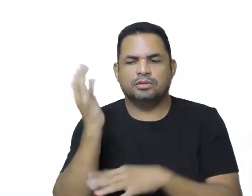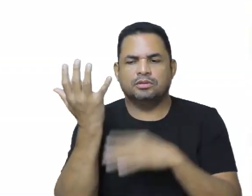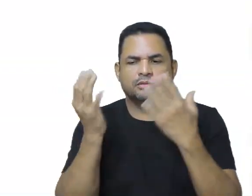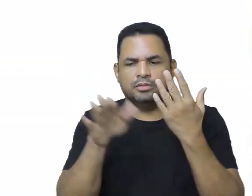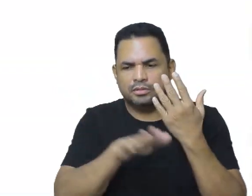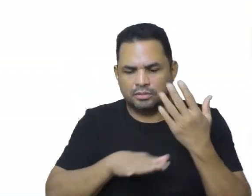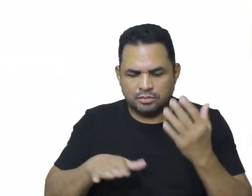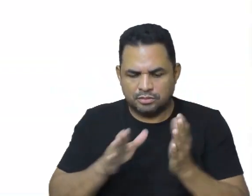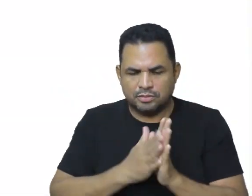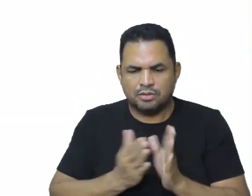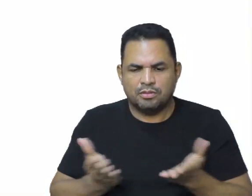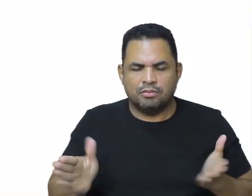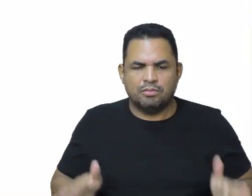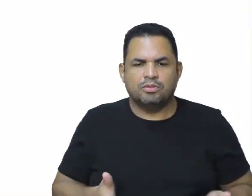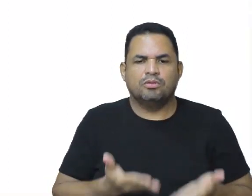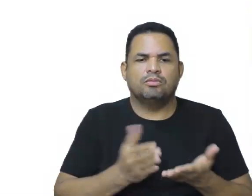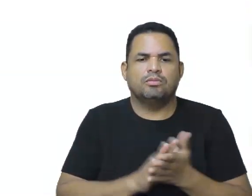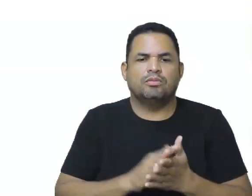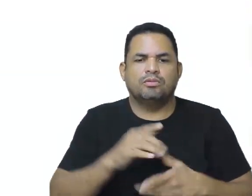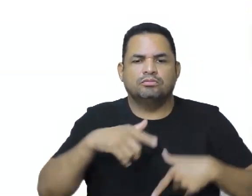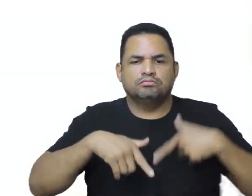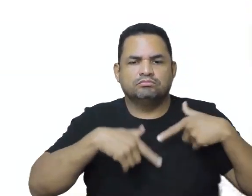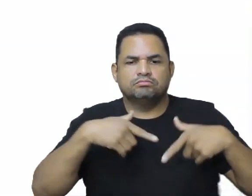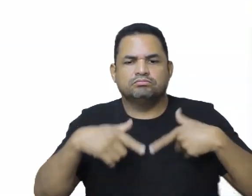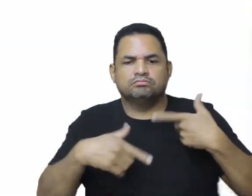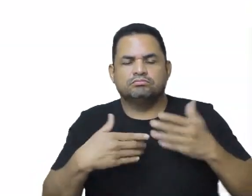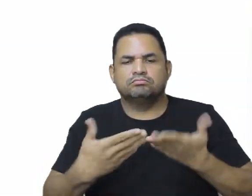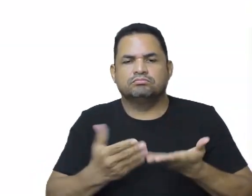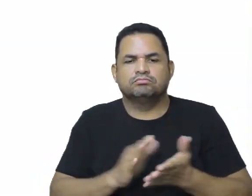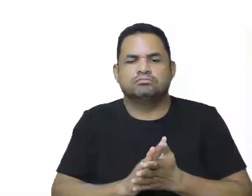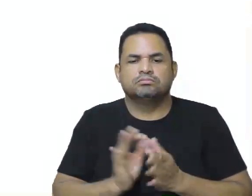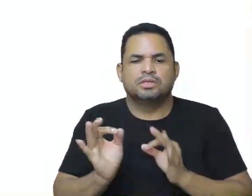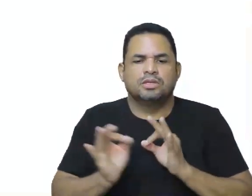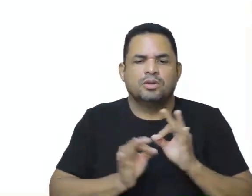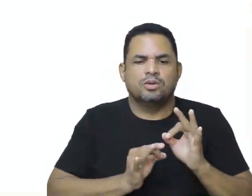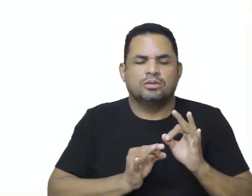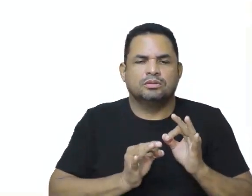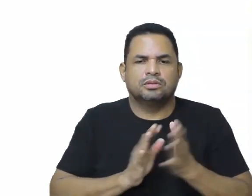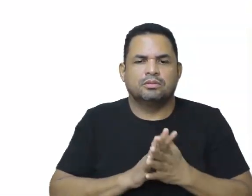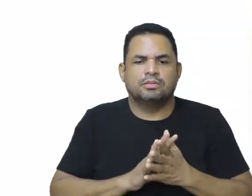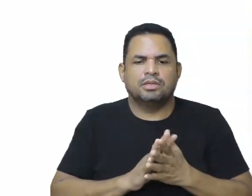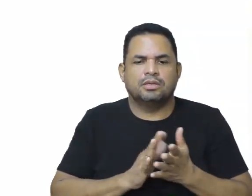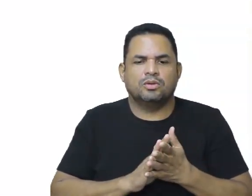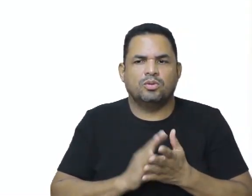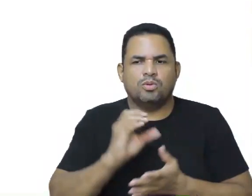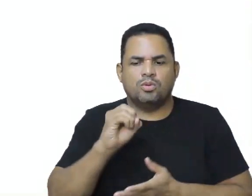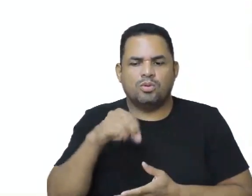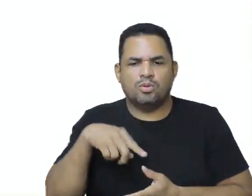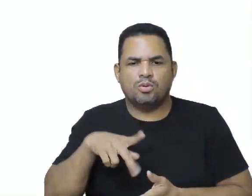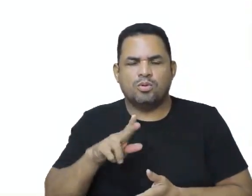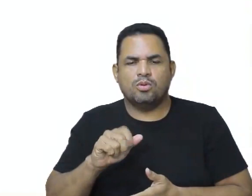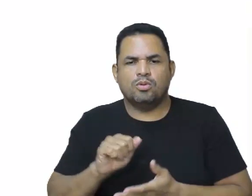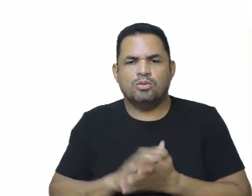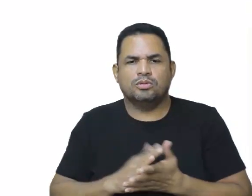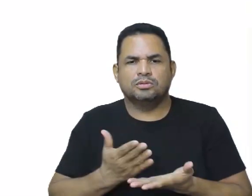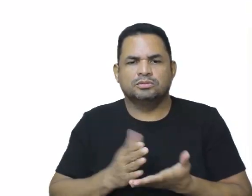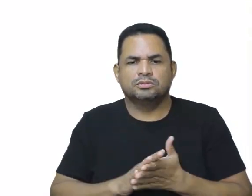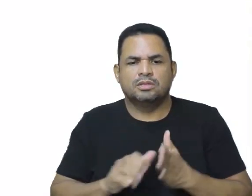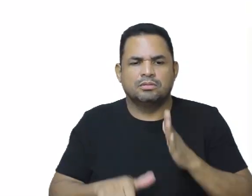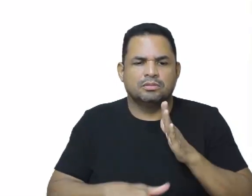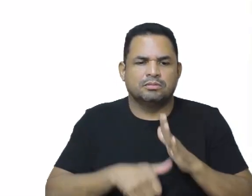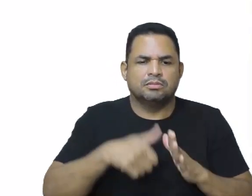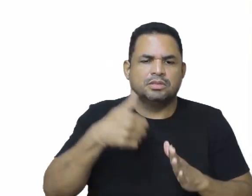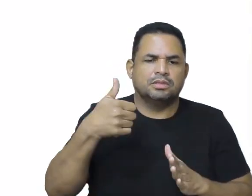ações em parceria com governos e também com organizações não governamentais, visando que uma melhoria,